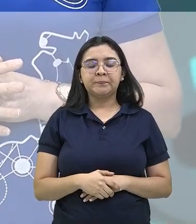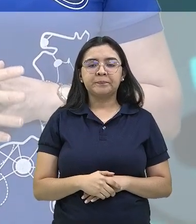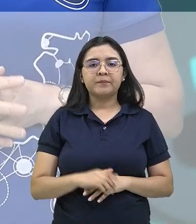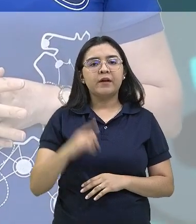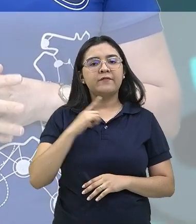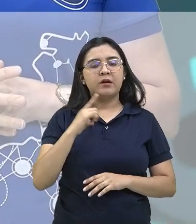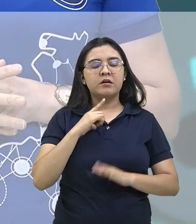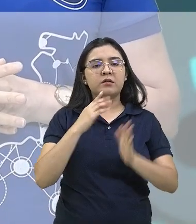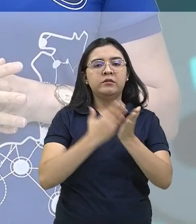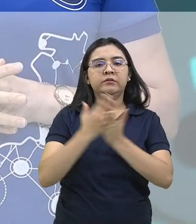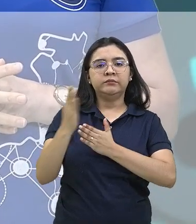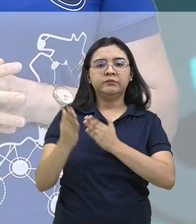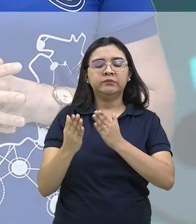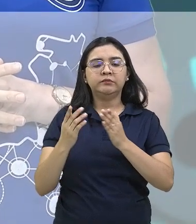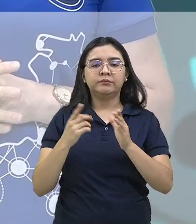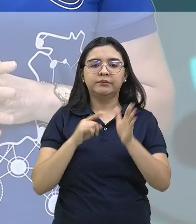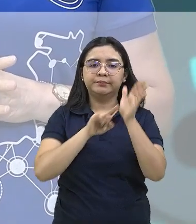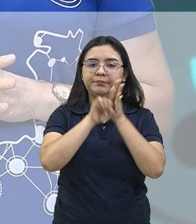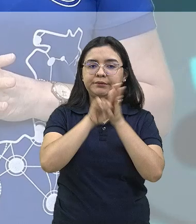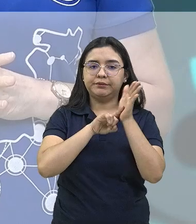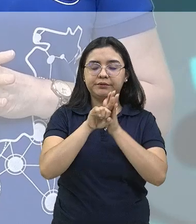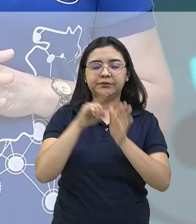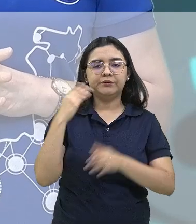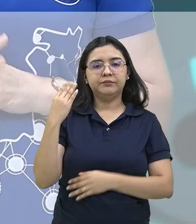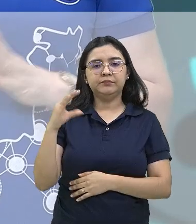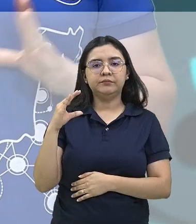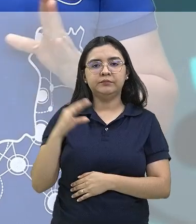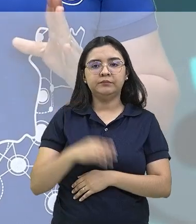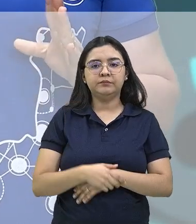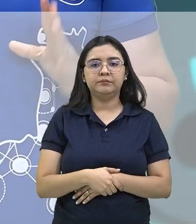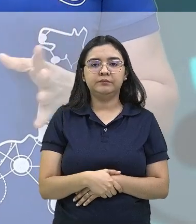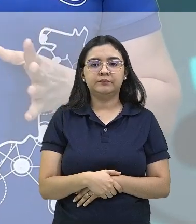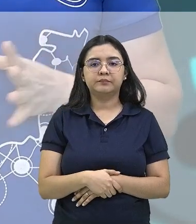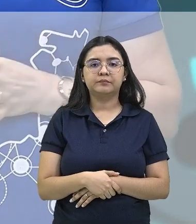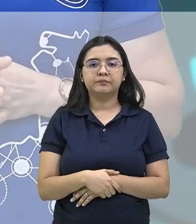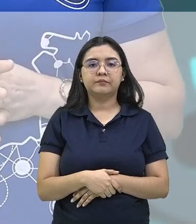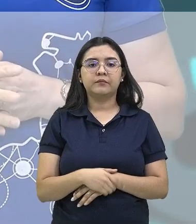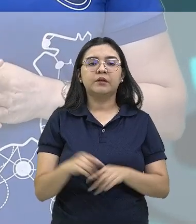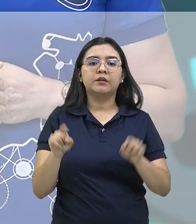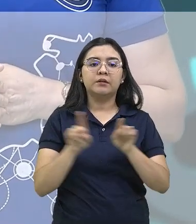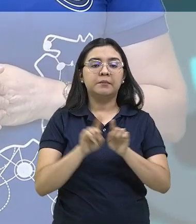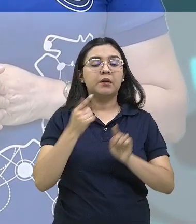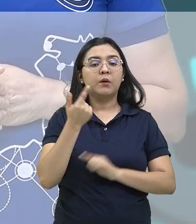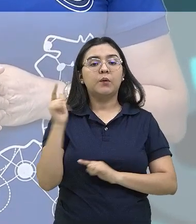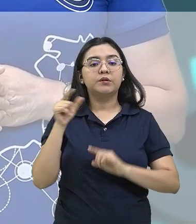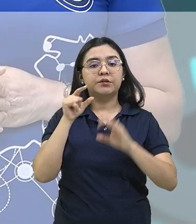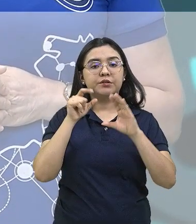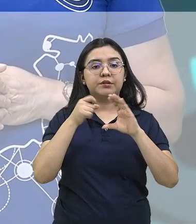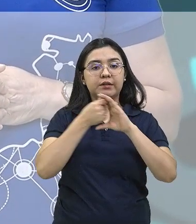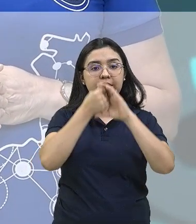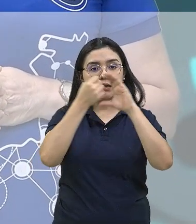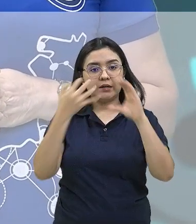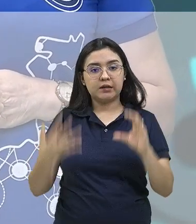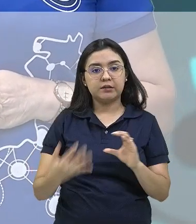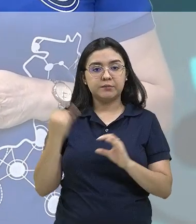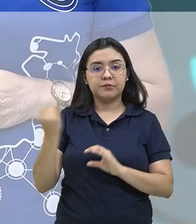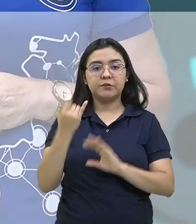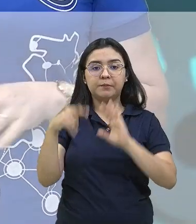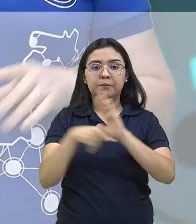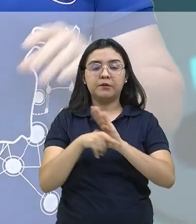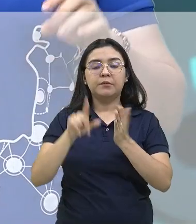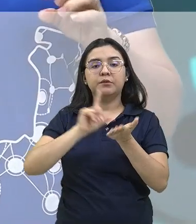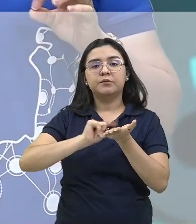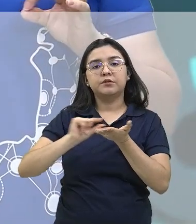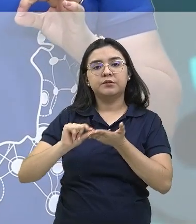uma pesquisa científica, né? Temos também outras características importantes do artigo científico,